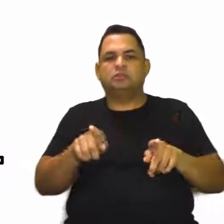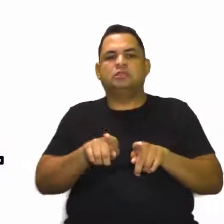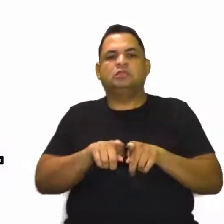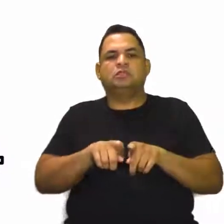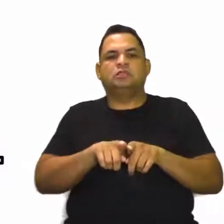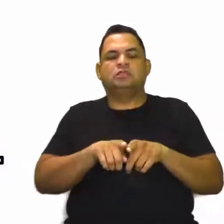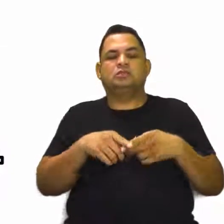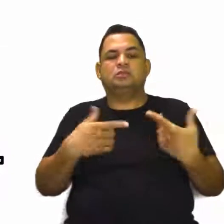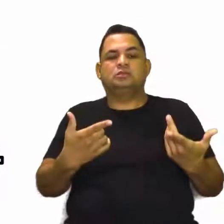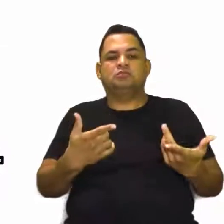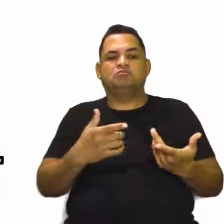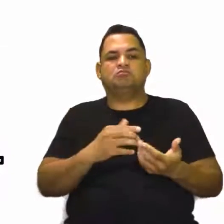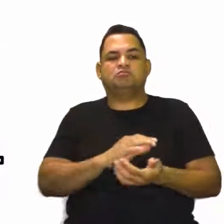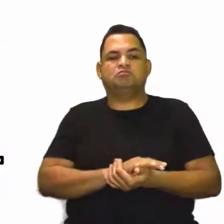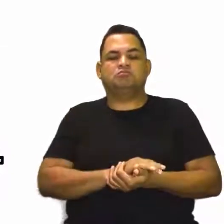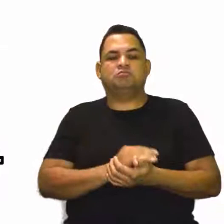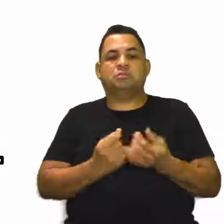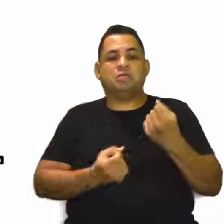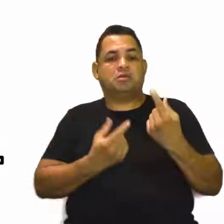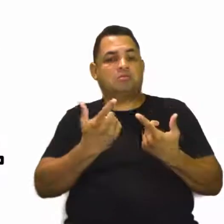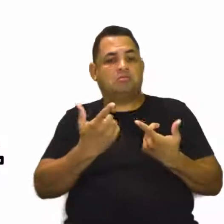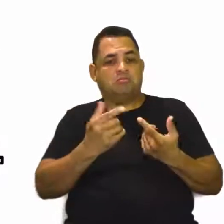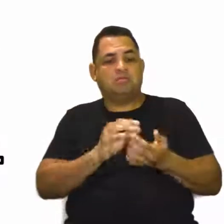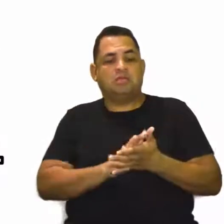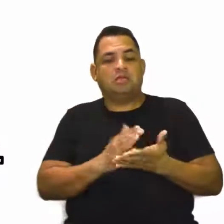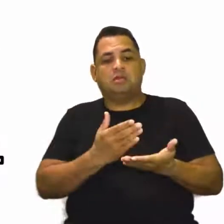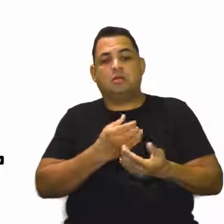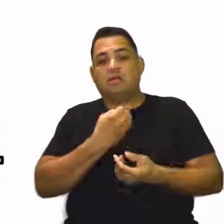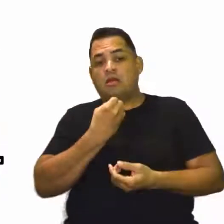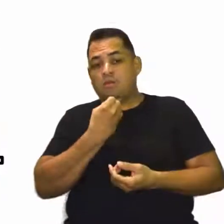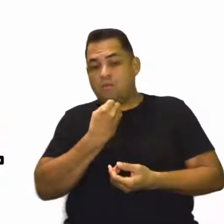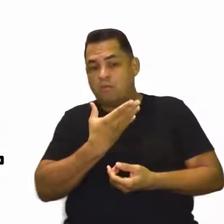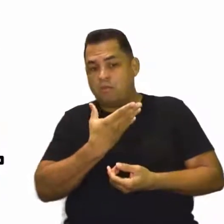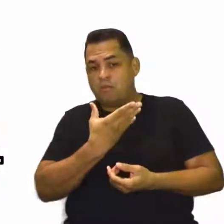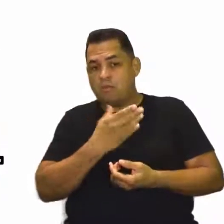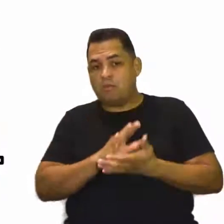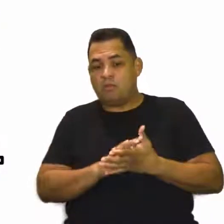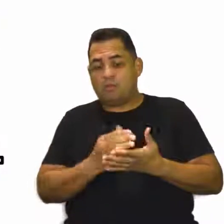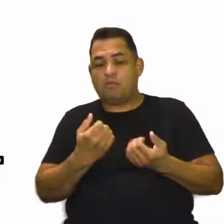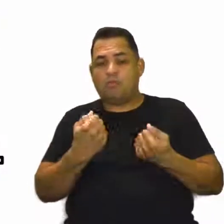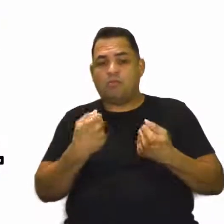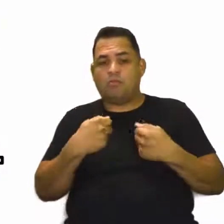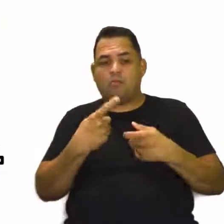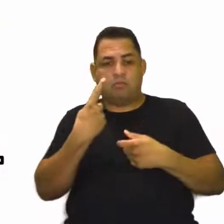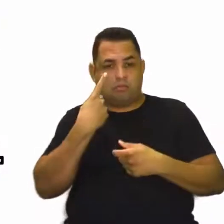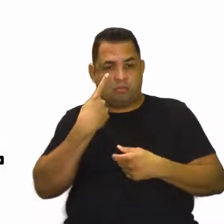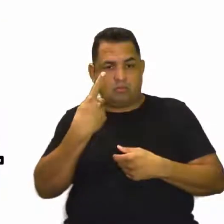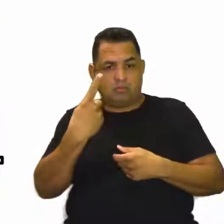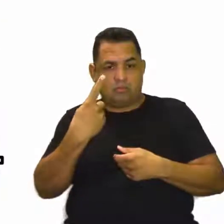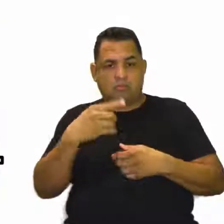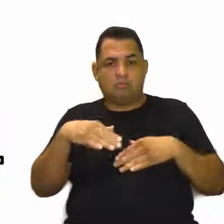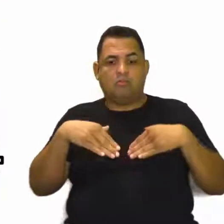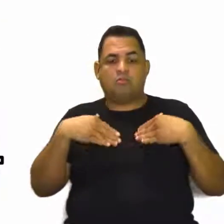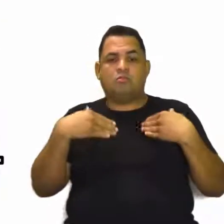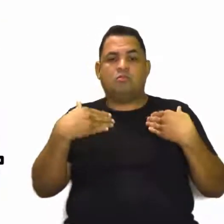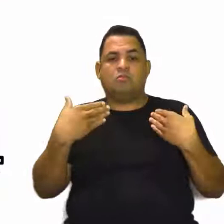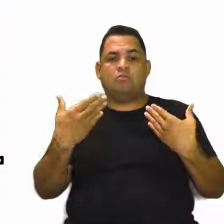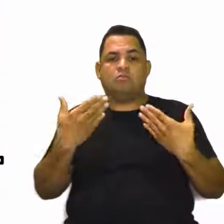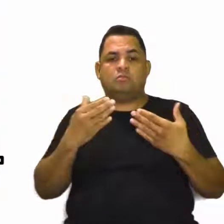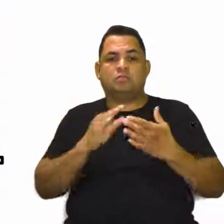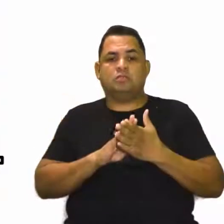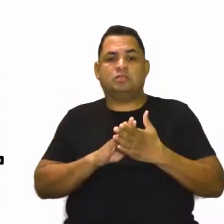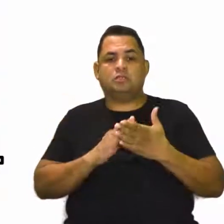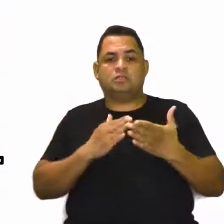tá? E isso aí são alguns dos benefícios, tá? Que a gente pode observar, além aí, né, de